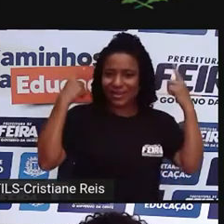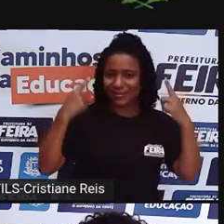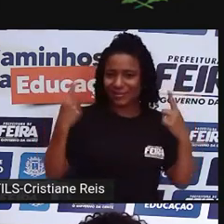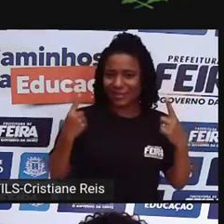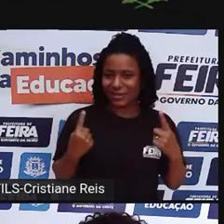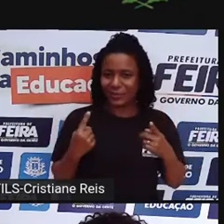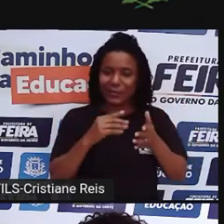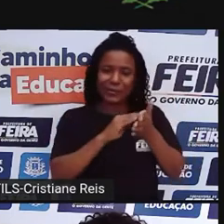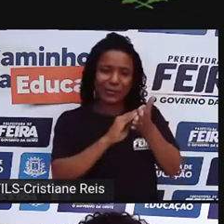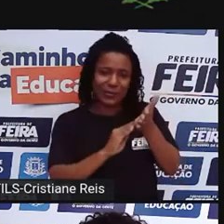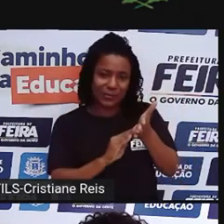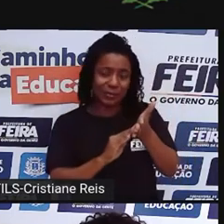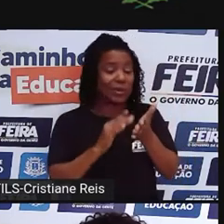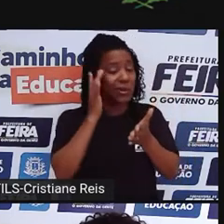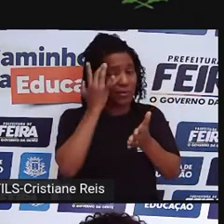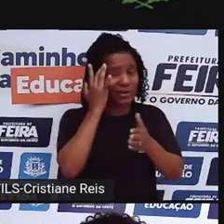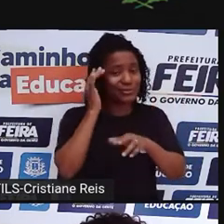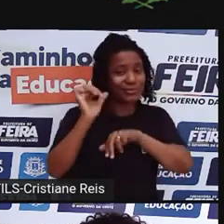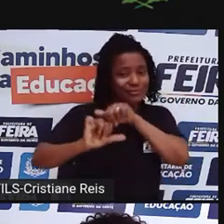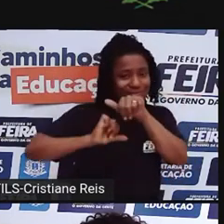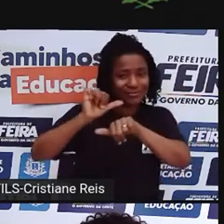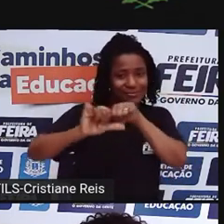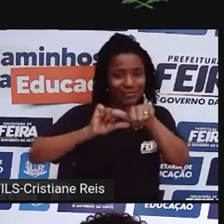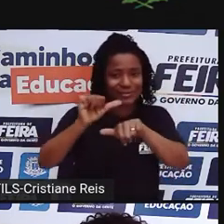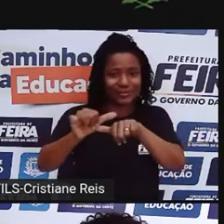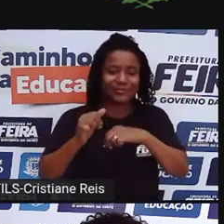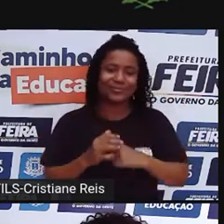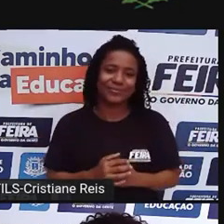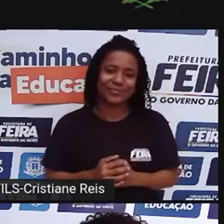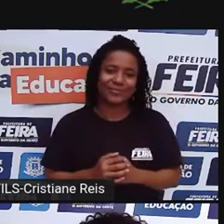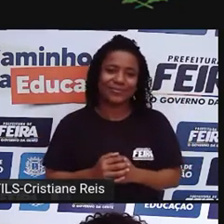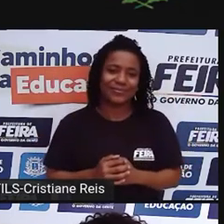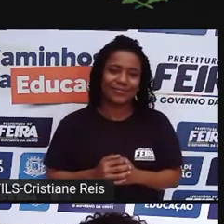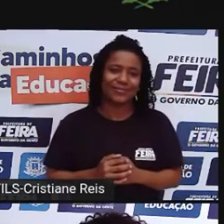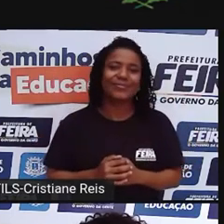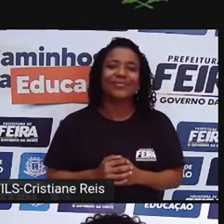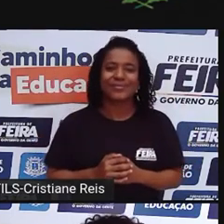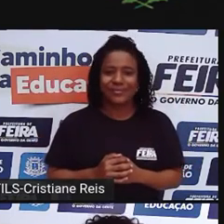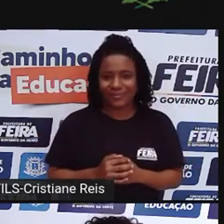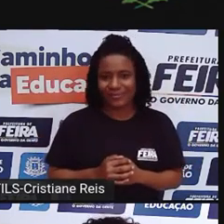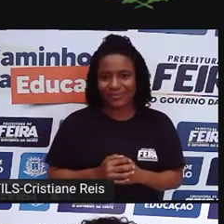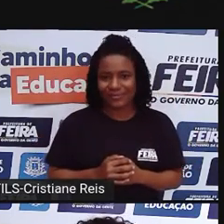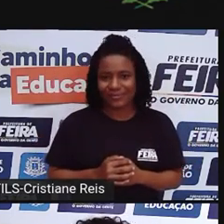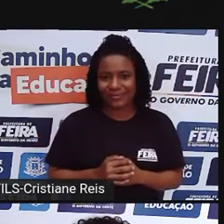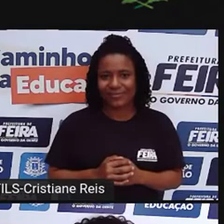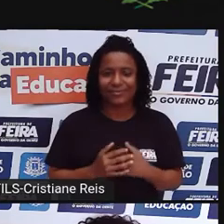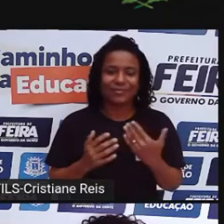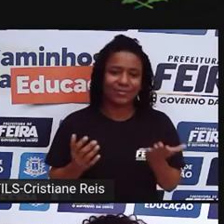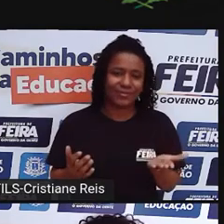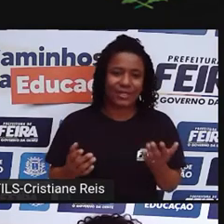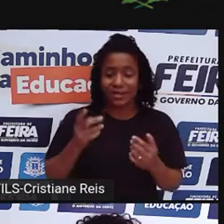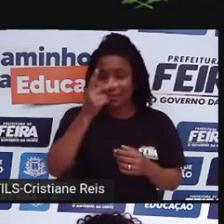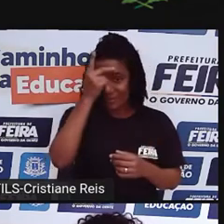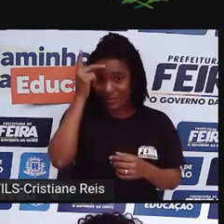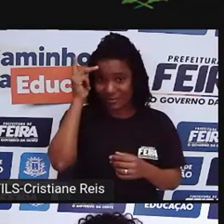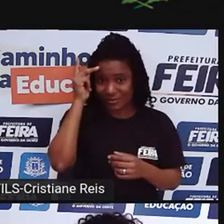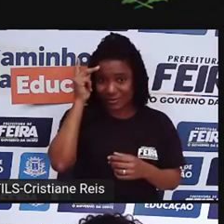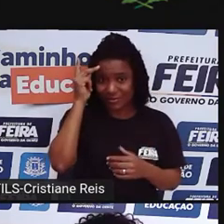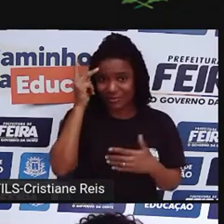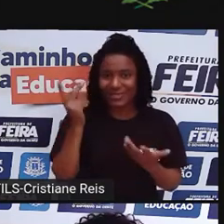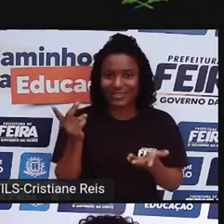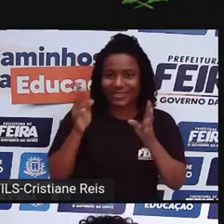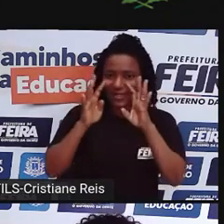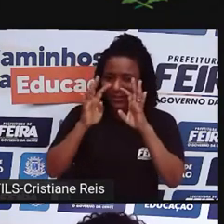lá. E alguns filmes também, como, por exemplo, pensei aqui agora, Moana. Eu fiquei muito feliz quando eu assisti Moana, porque é